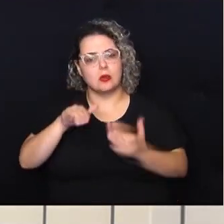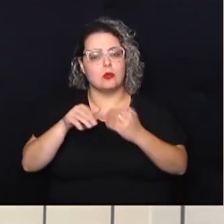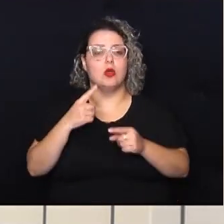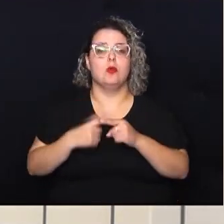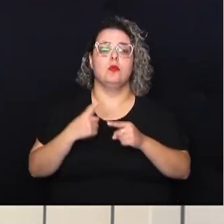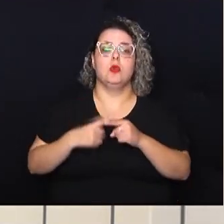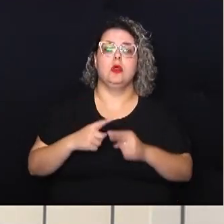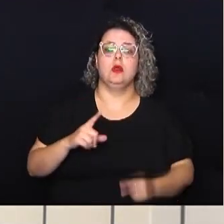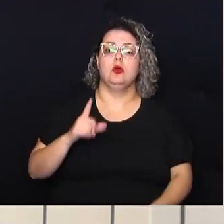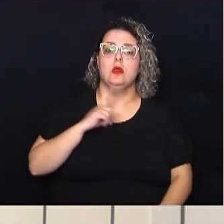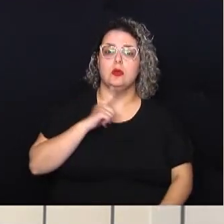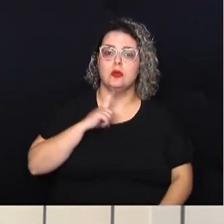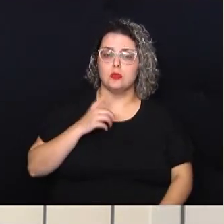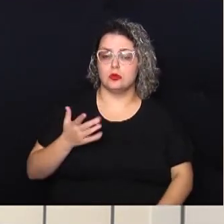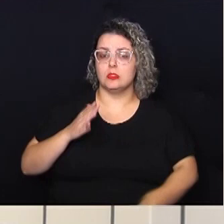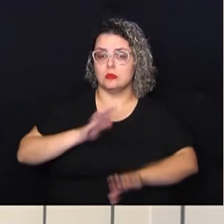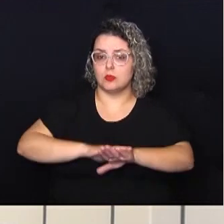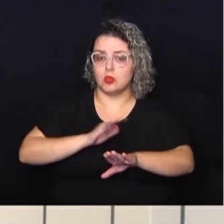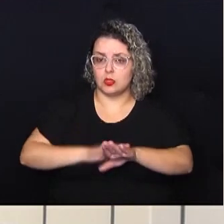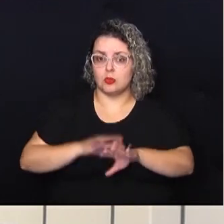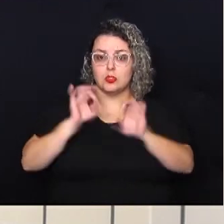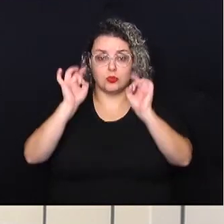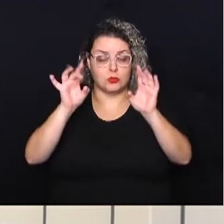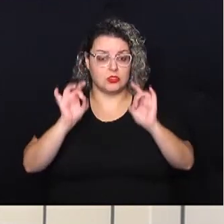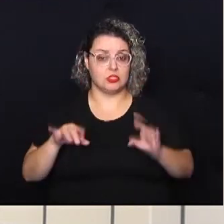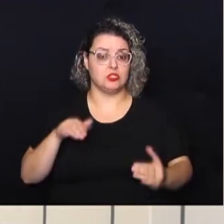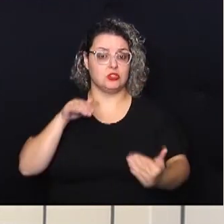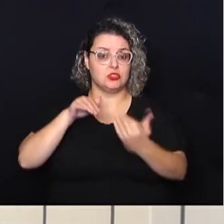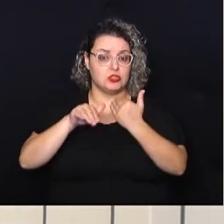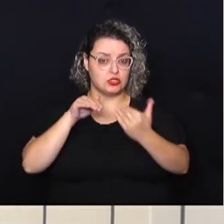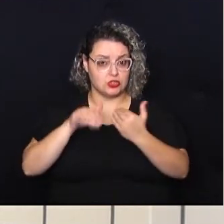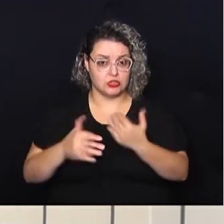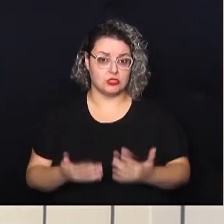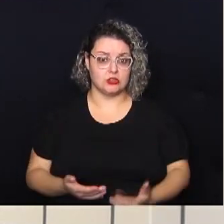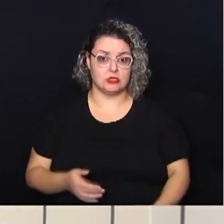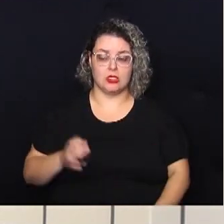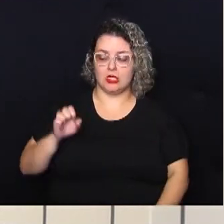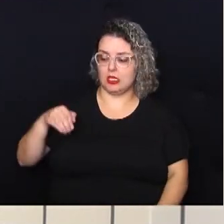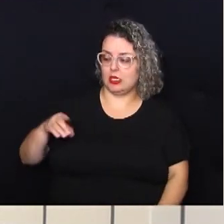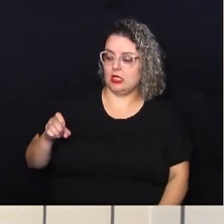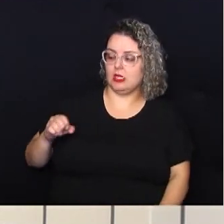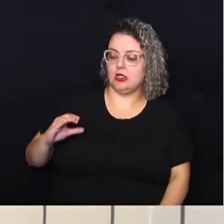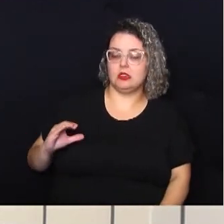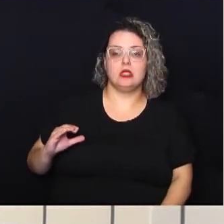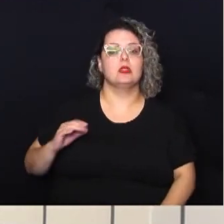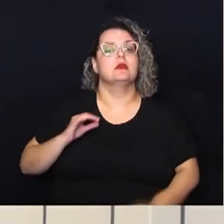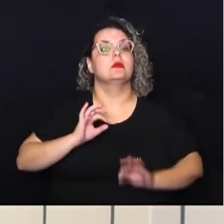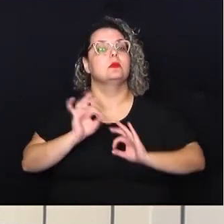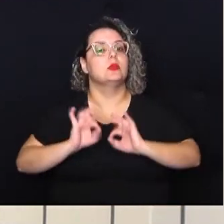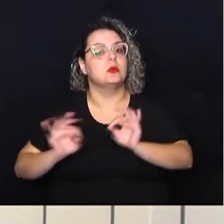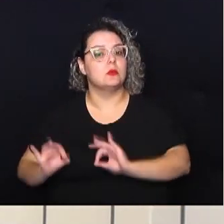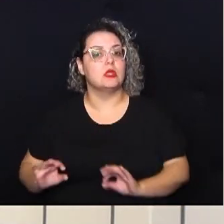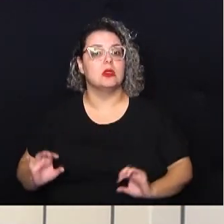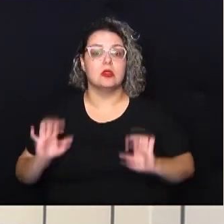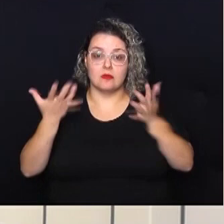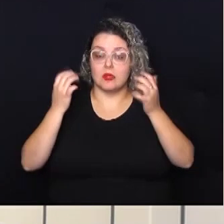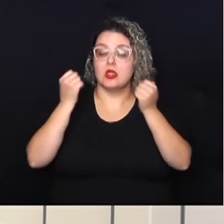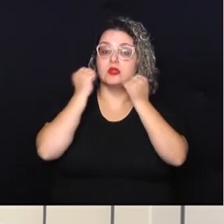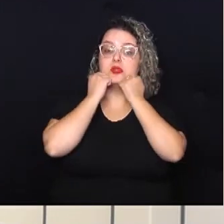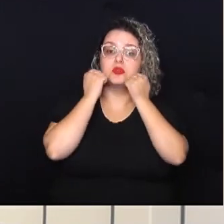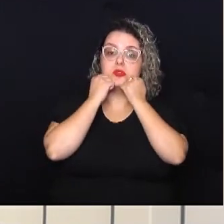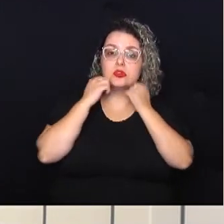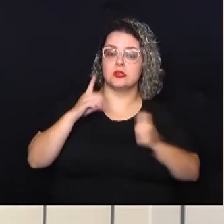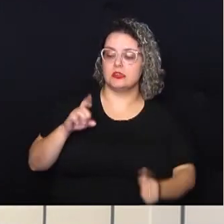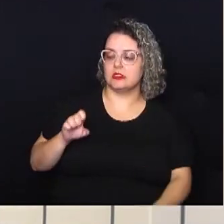tem operação especial de trânsito. A INDEC está preparando por conta da festa julina